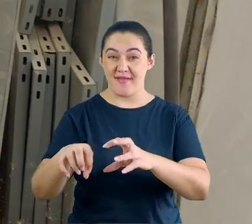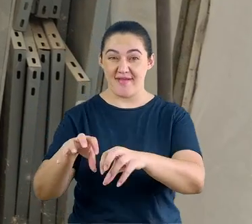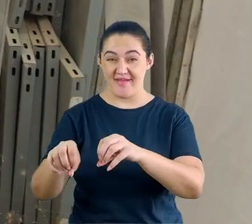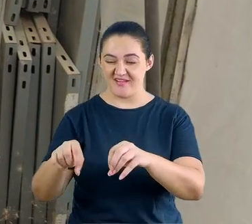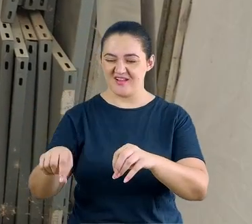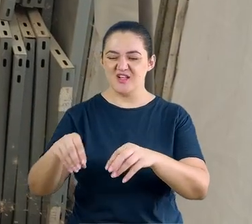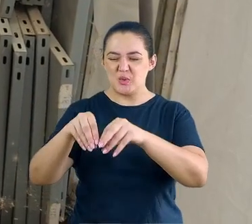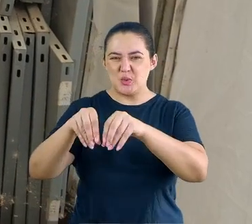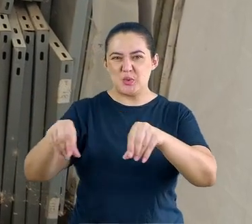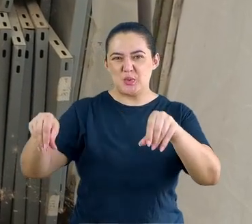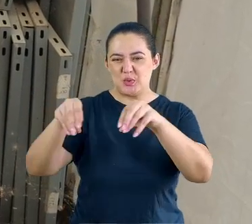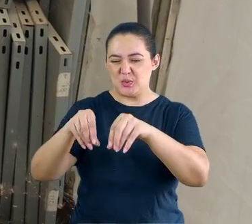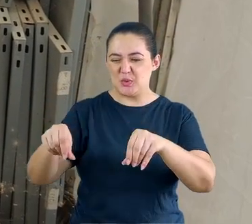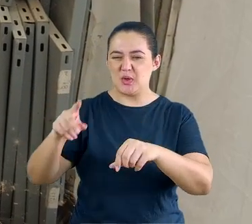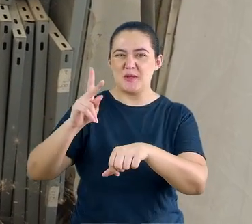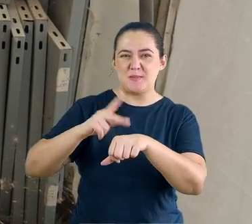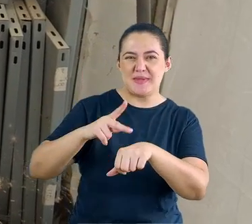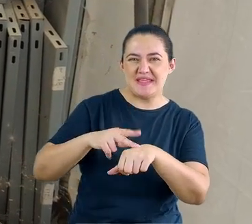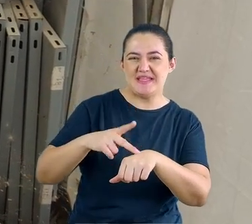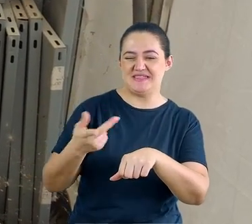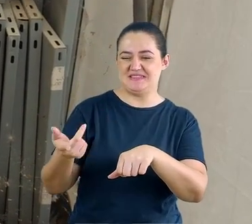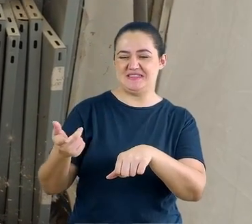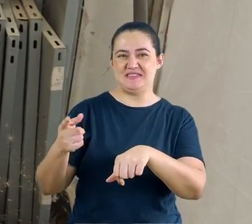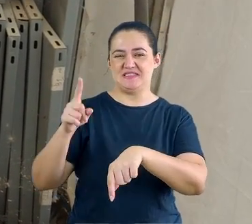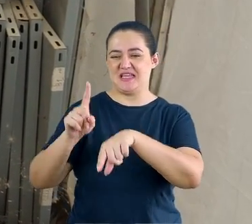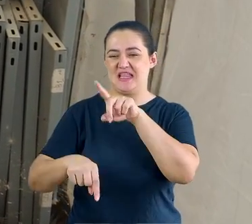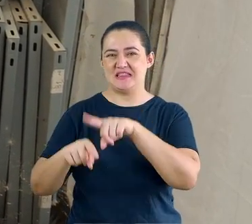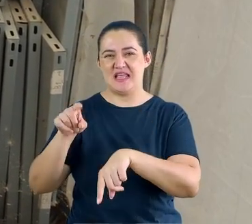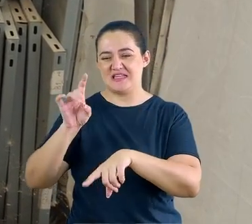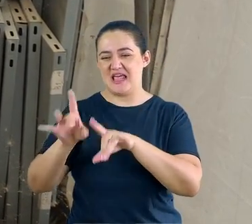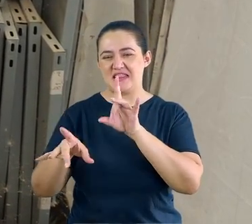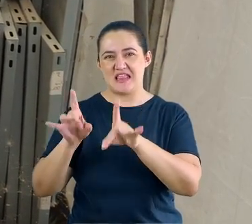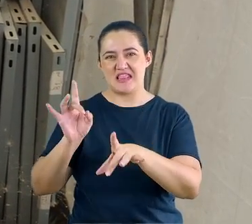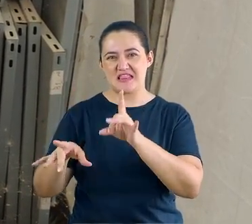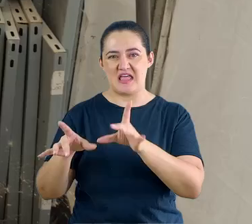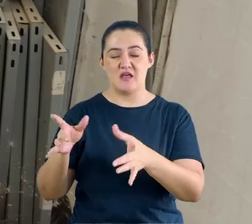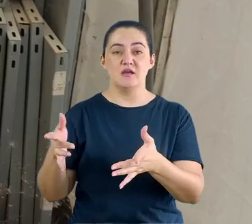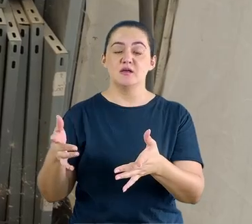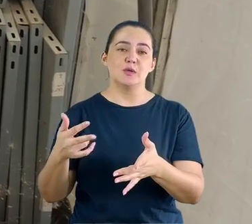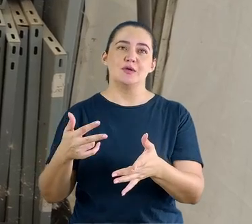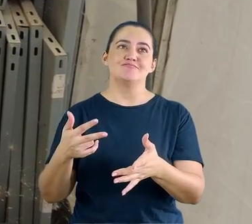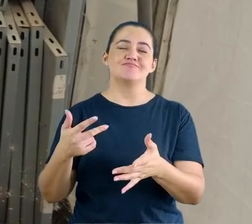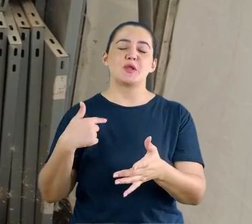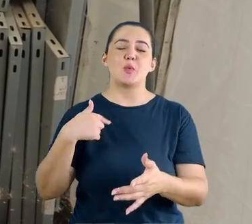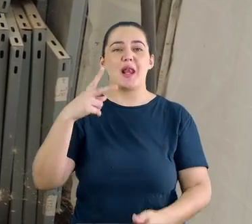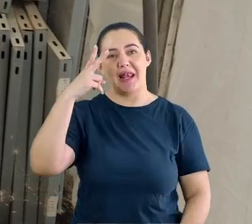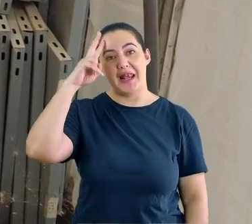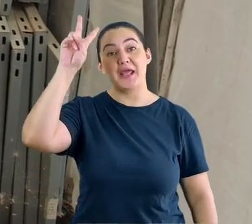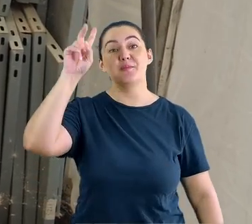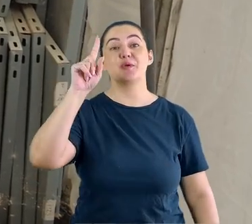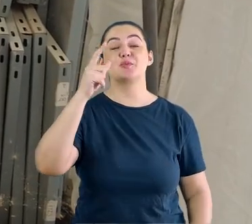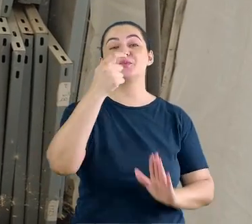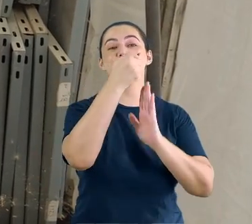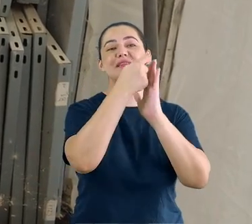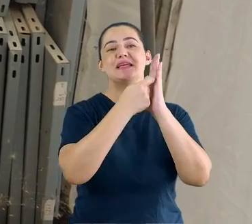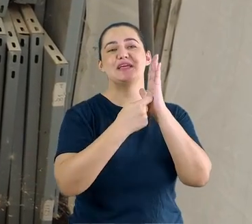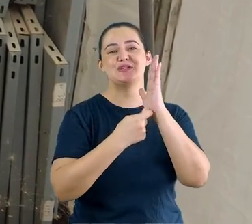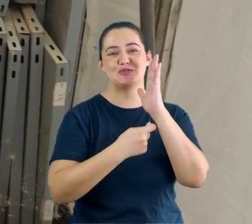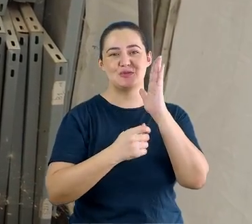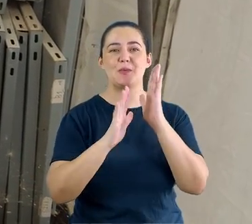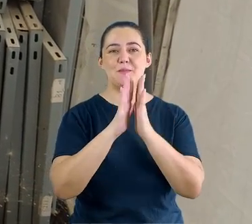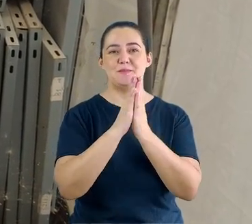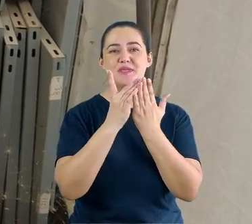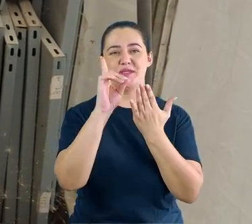essa poeira, toda essa pedra, todos esses detritos, eu não posso deixar de me lembrar de uma passagem bíblica que